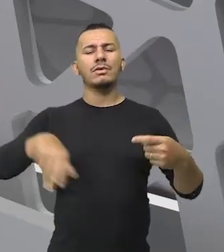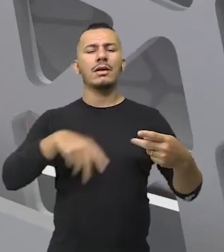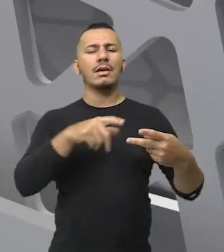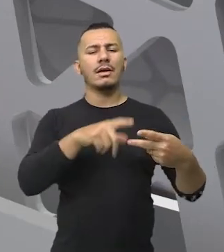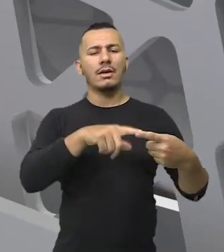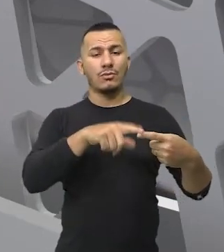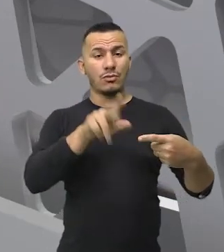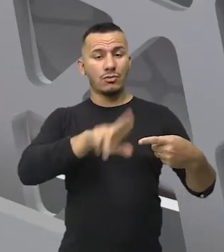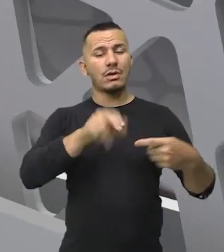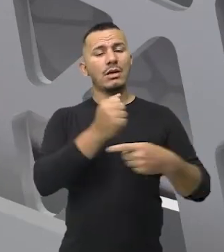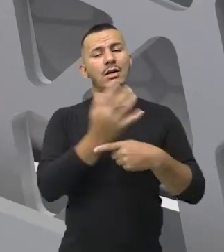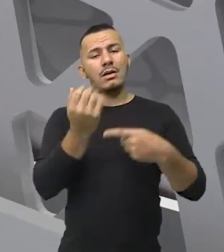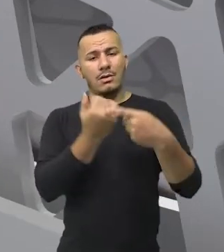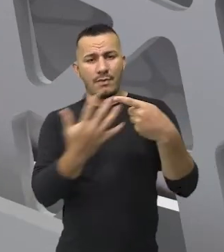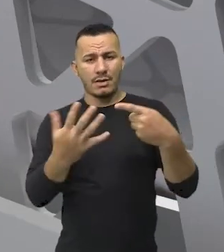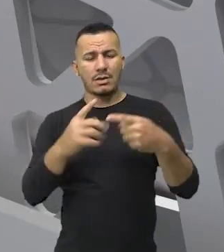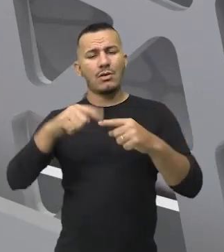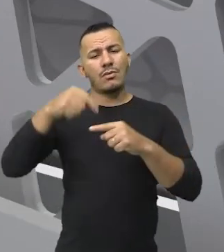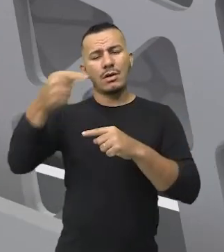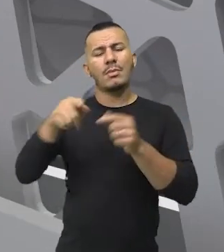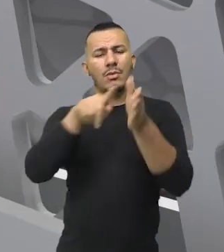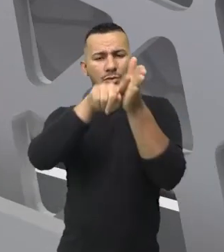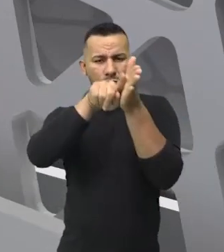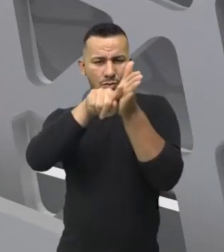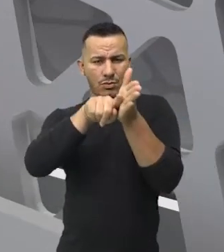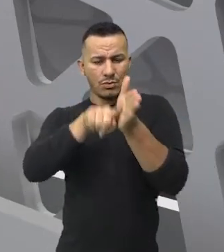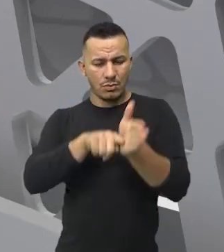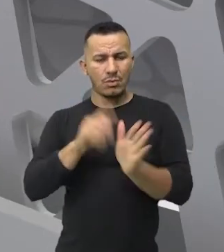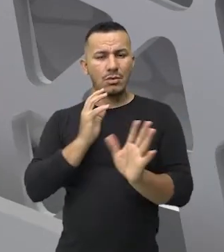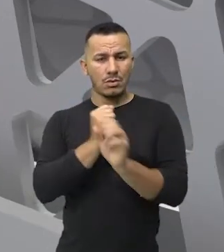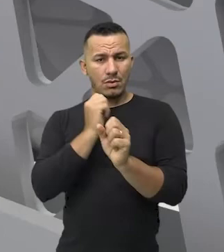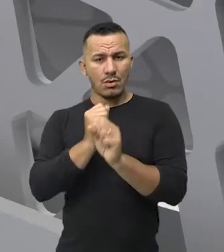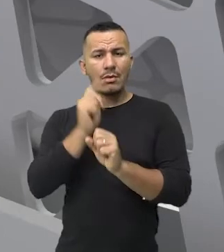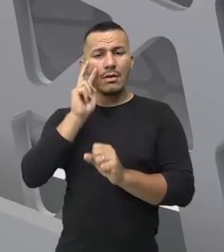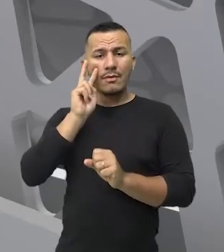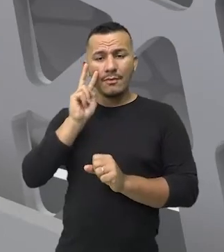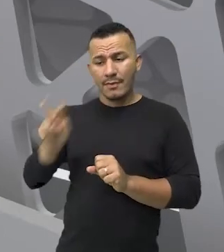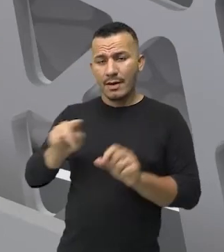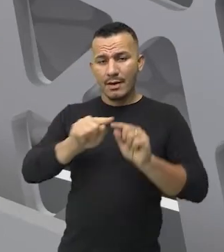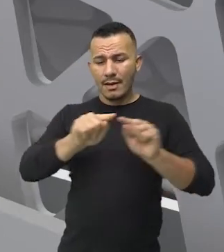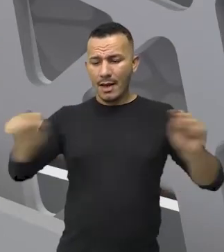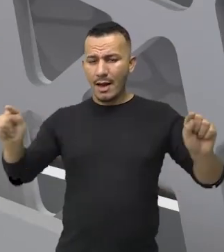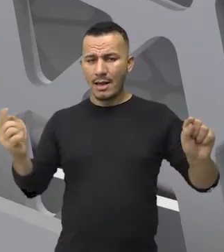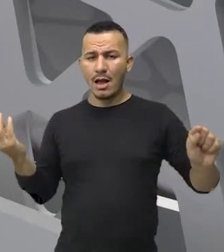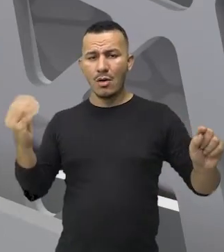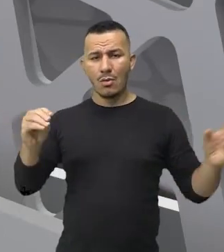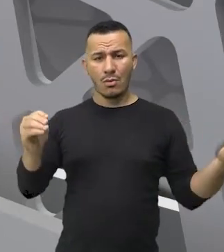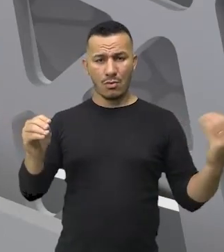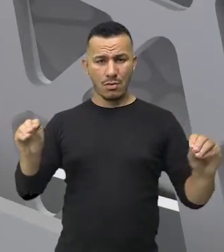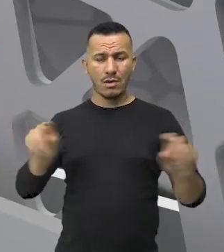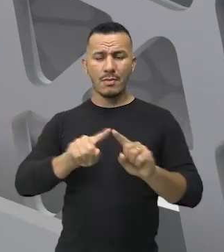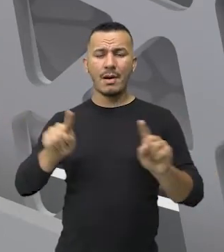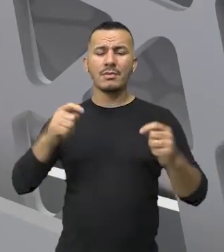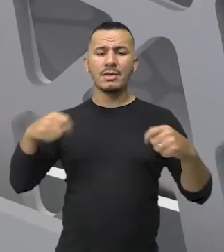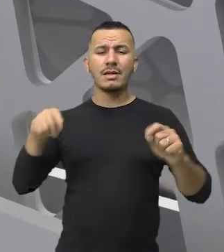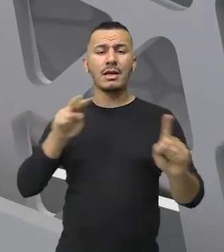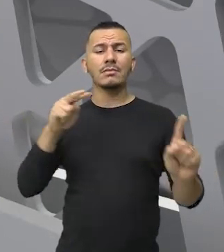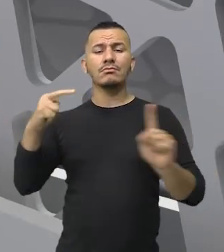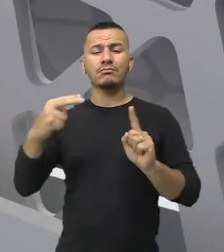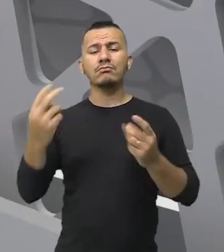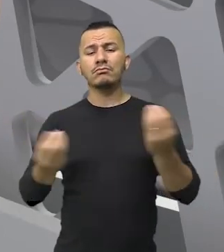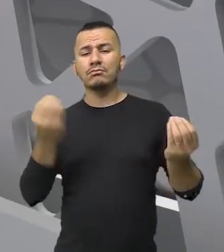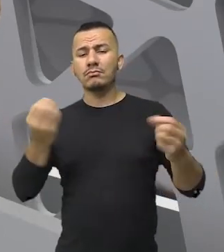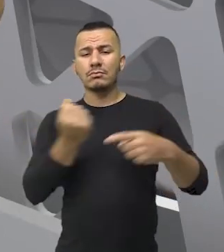própria fração. E aí a gente analisa a fração, como a gente fez, e vai lá na reta e posiciona. Mas aí tem que ter essa percepção de que